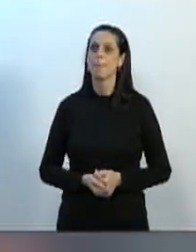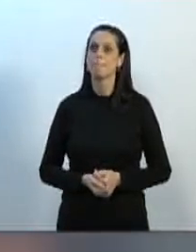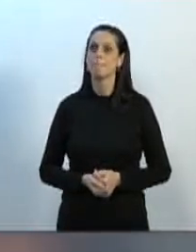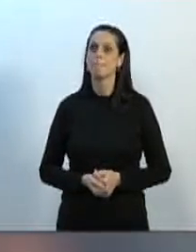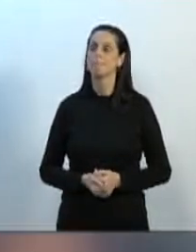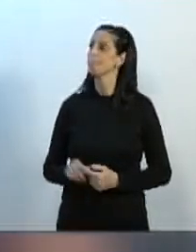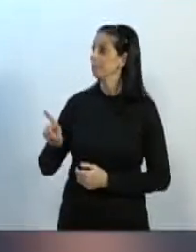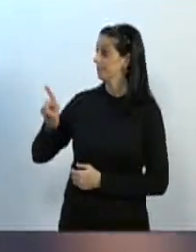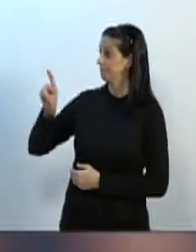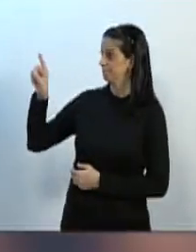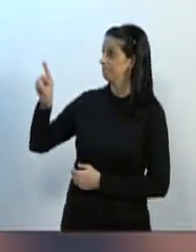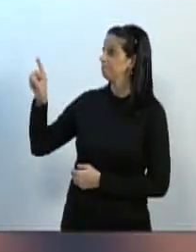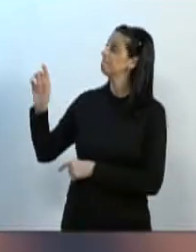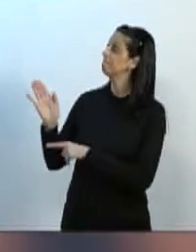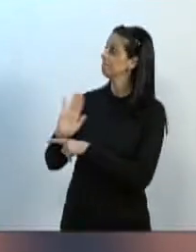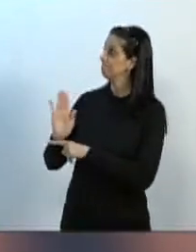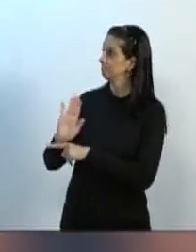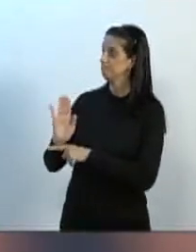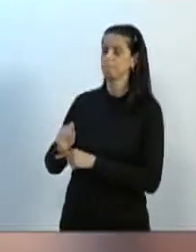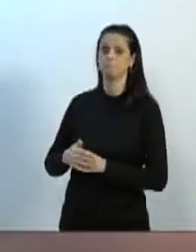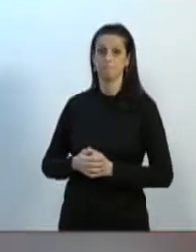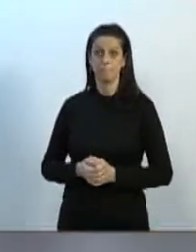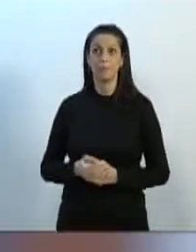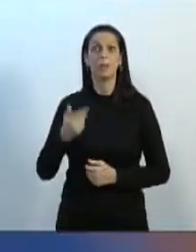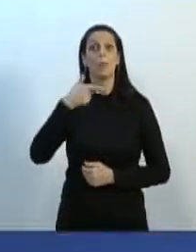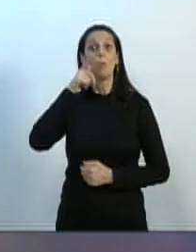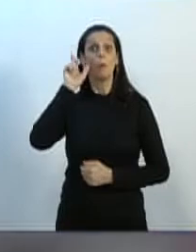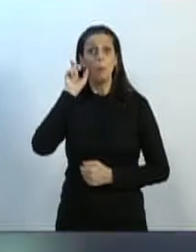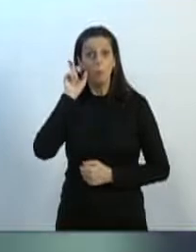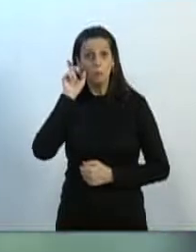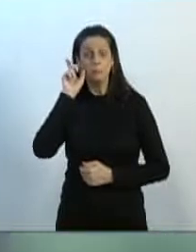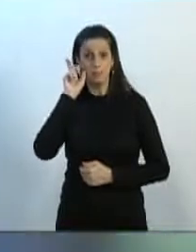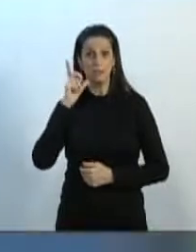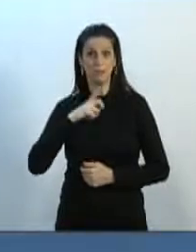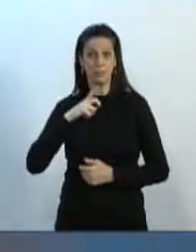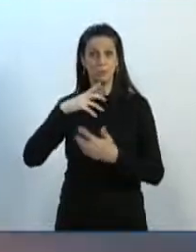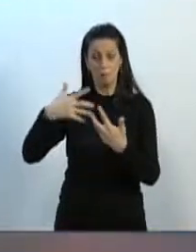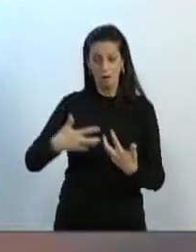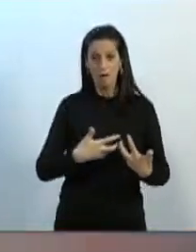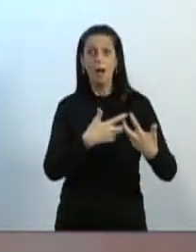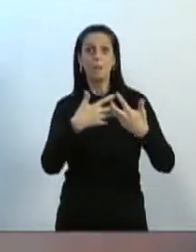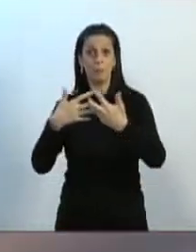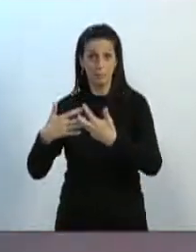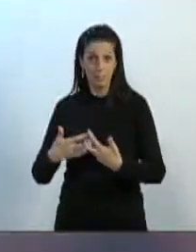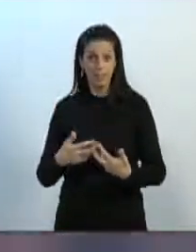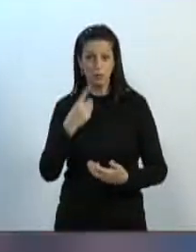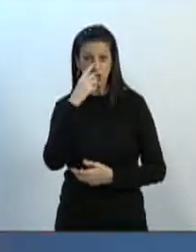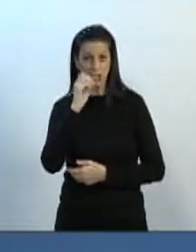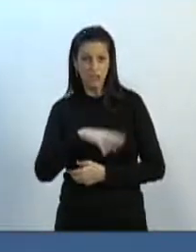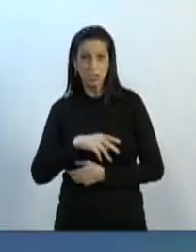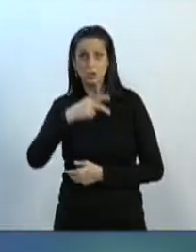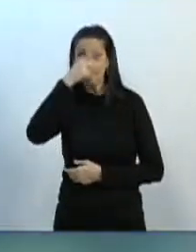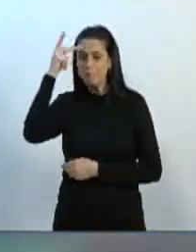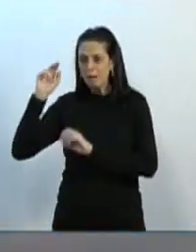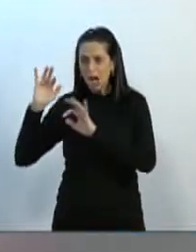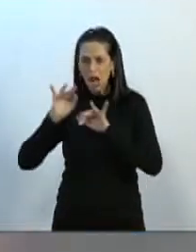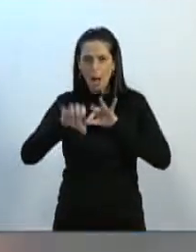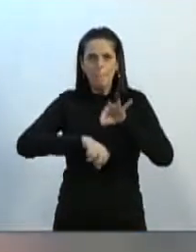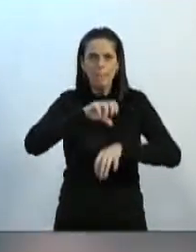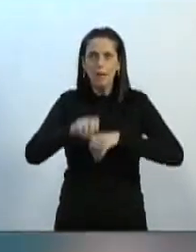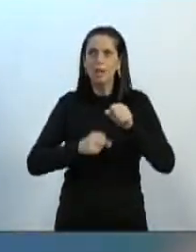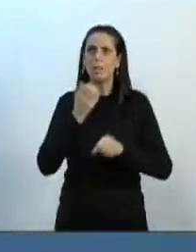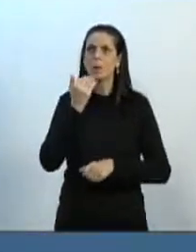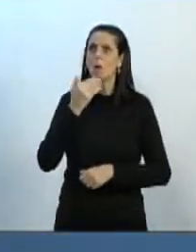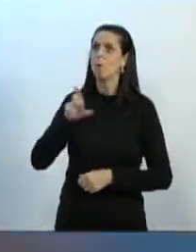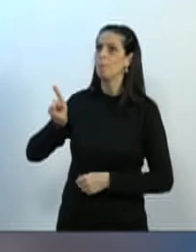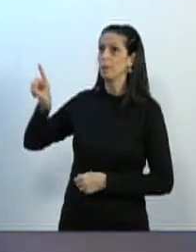Esse é um vídeo, né, de ontem, as pessoas indo atrás do caminhão de lixo, pegando comida. 50 milhões de pessoas vivendo